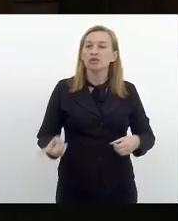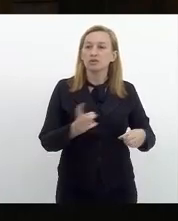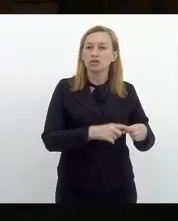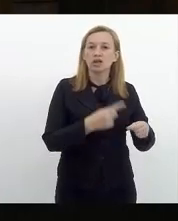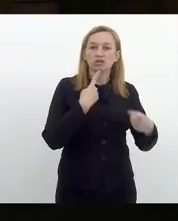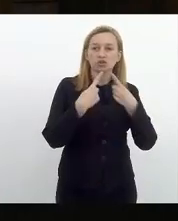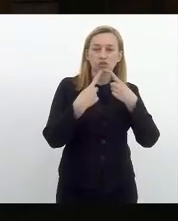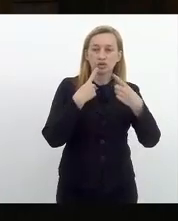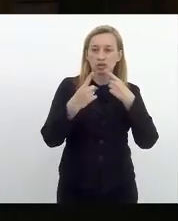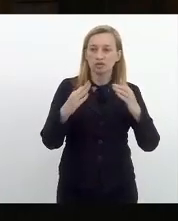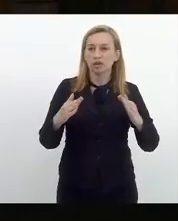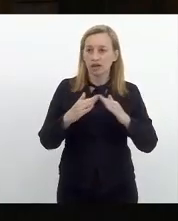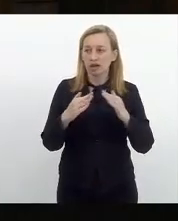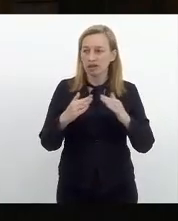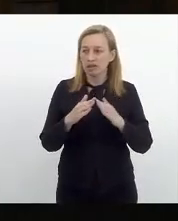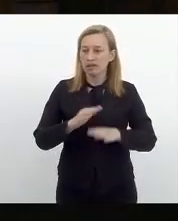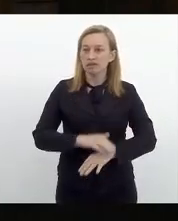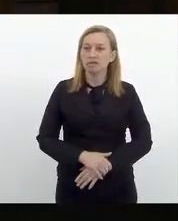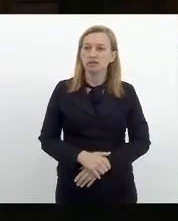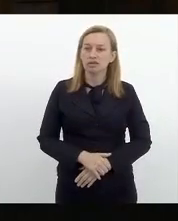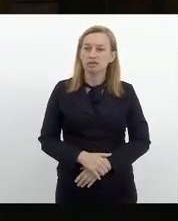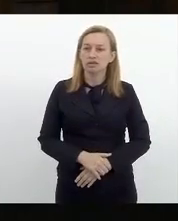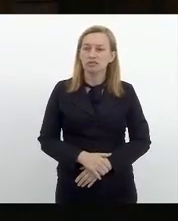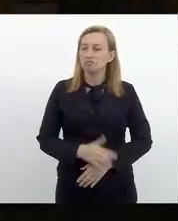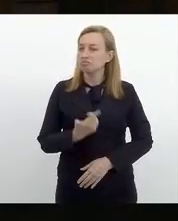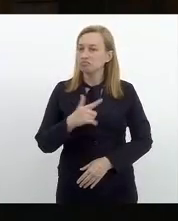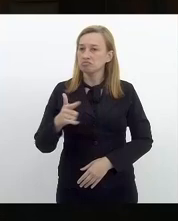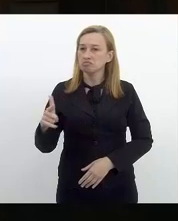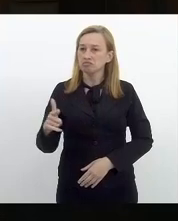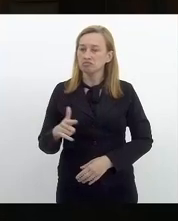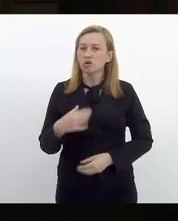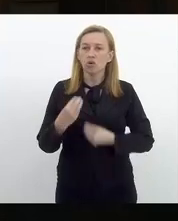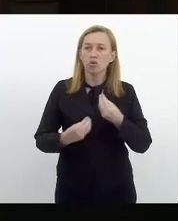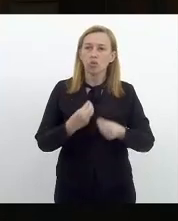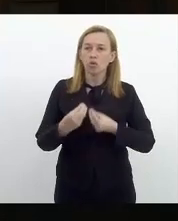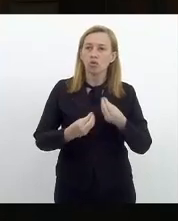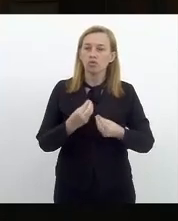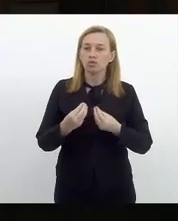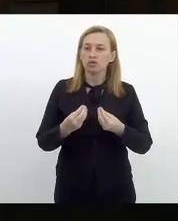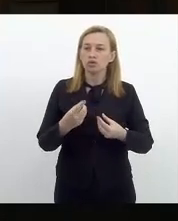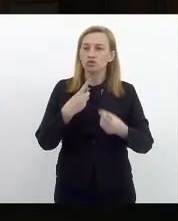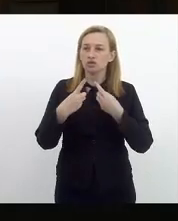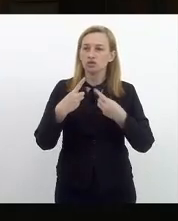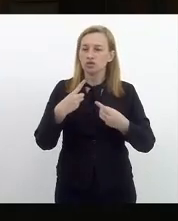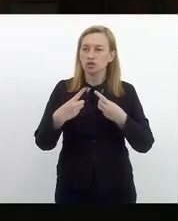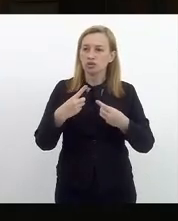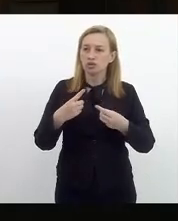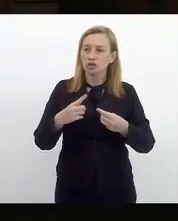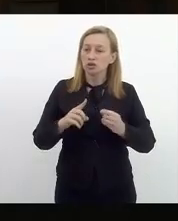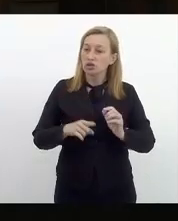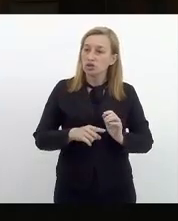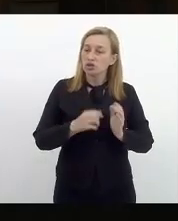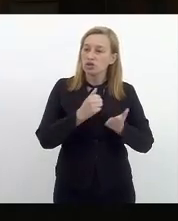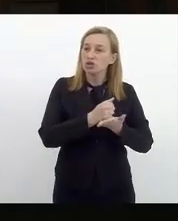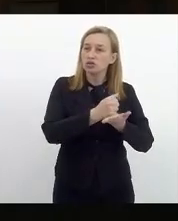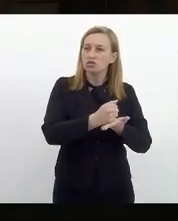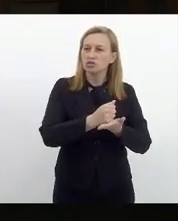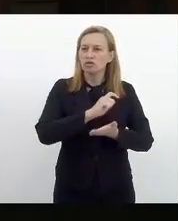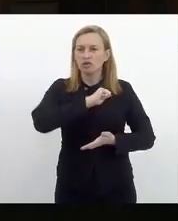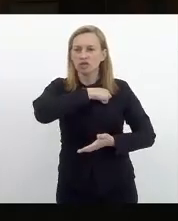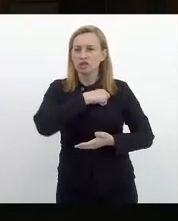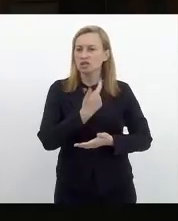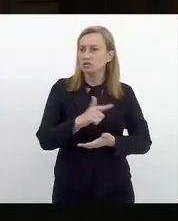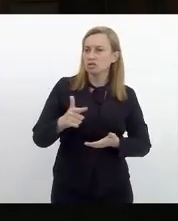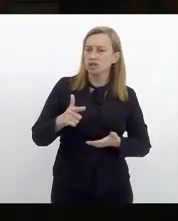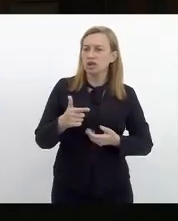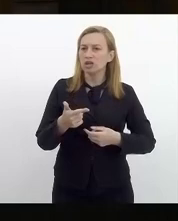debate da casa é que não tem como a gente fazer um debate de recuperação fiscal sem fim